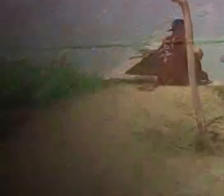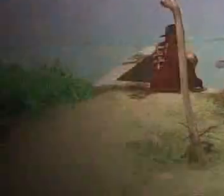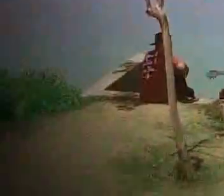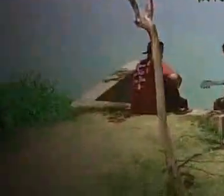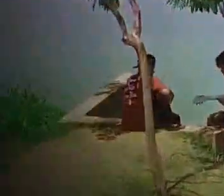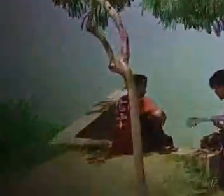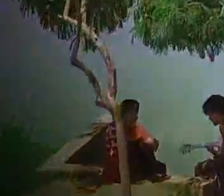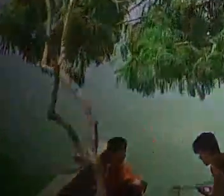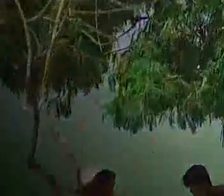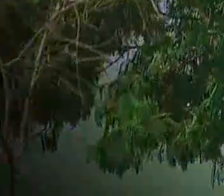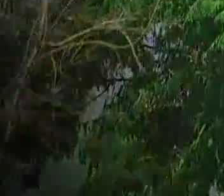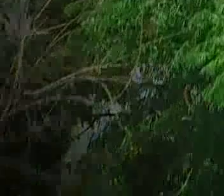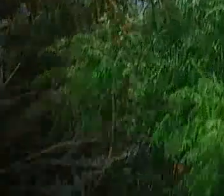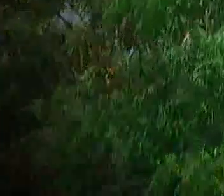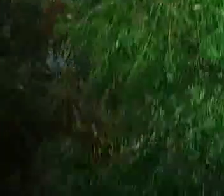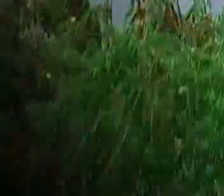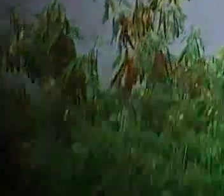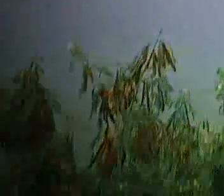oi